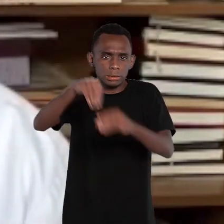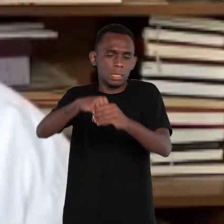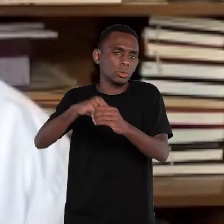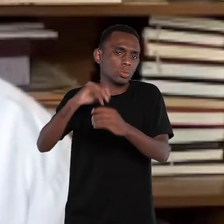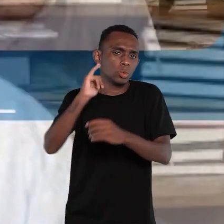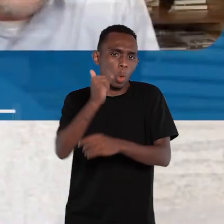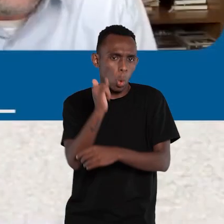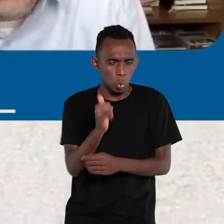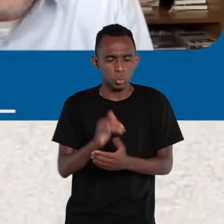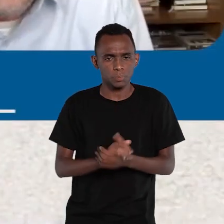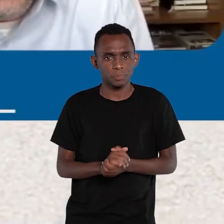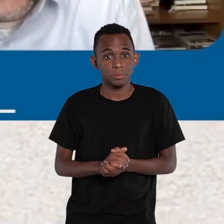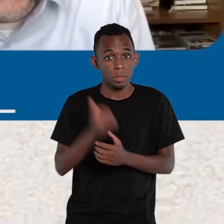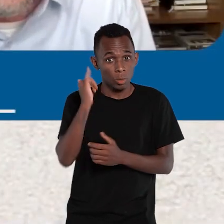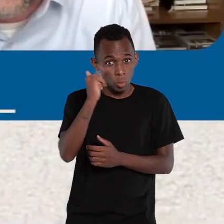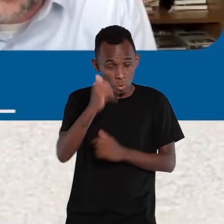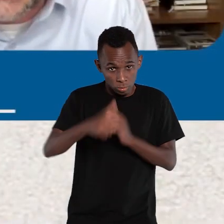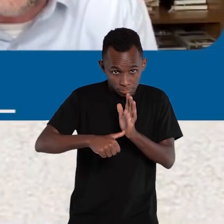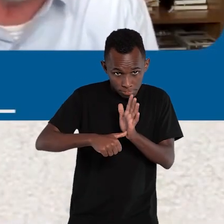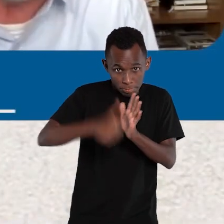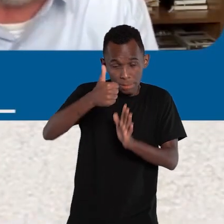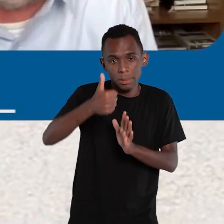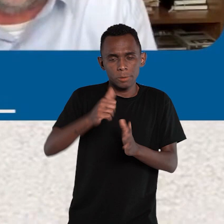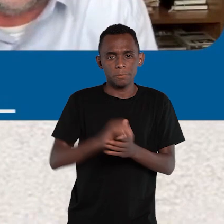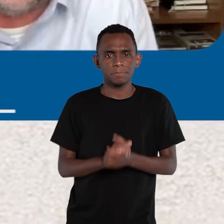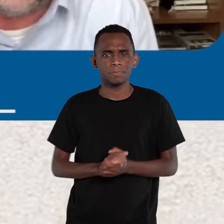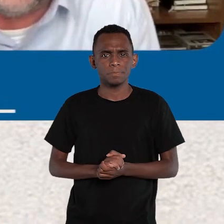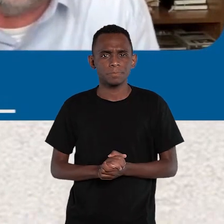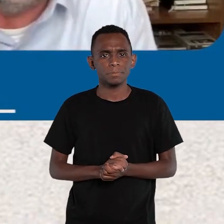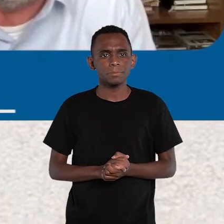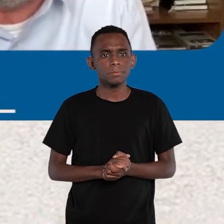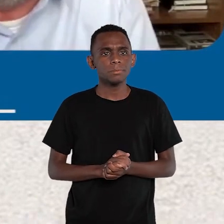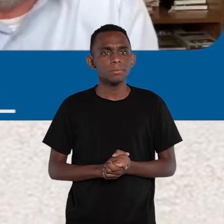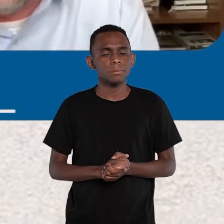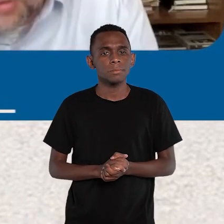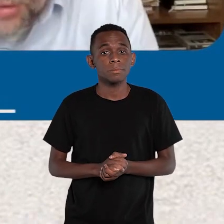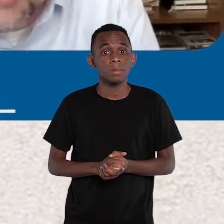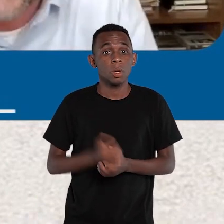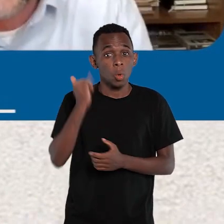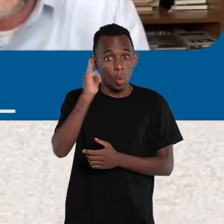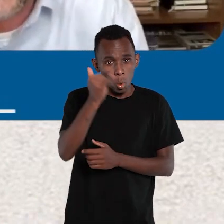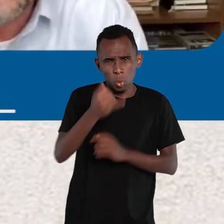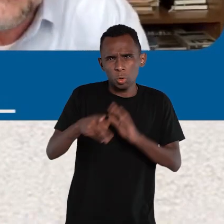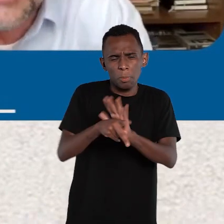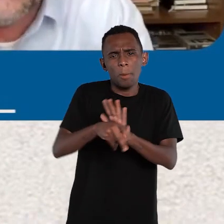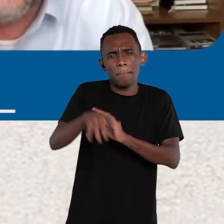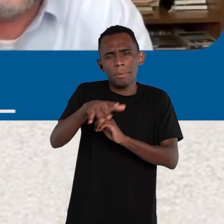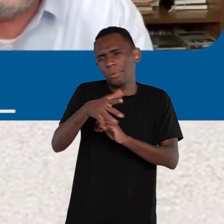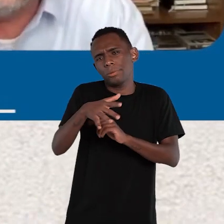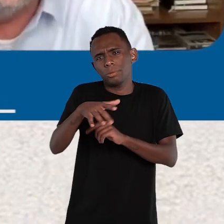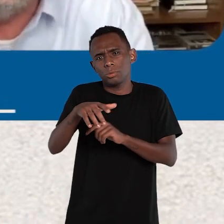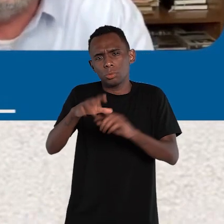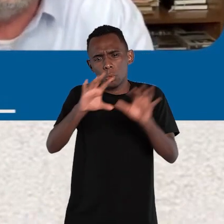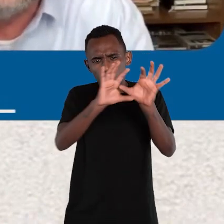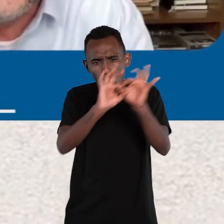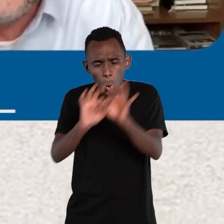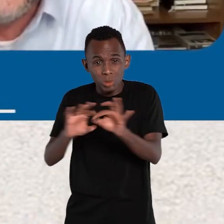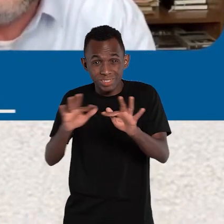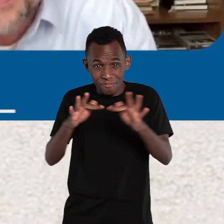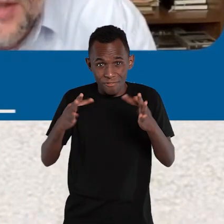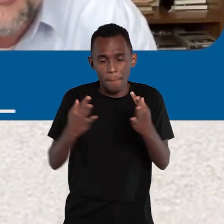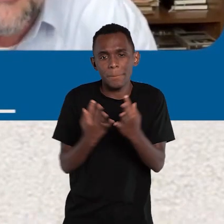Beleza, vamos lá. O primeiro conto chama Trincheira, né? É um conto familiar, é um conto de